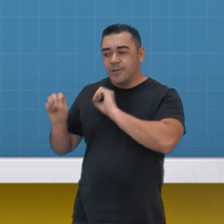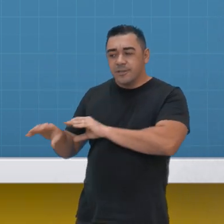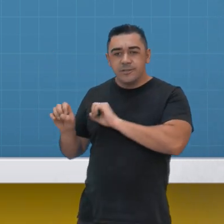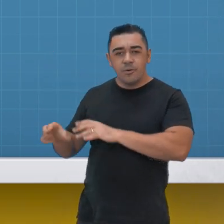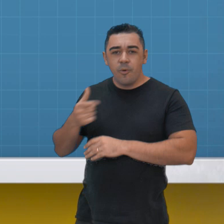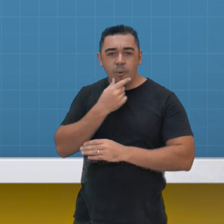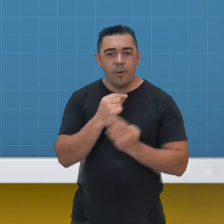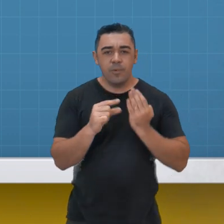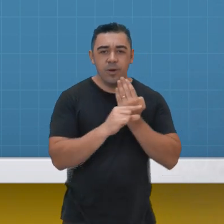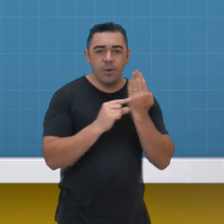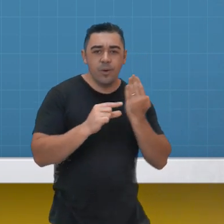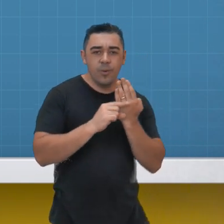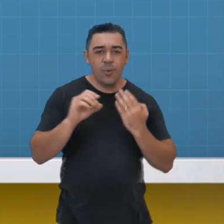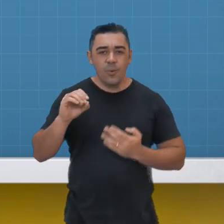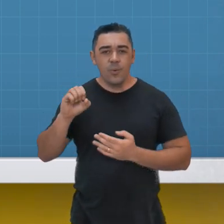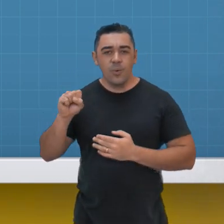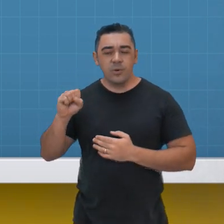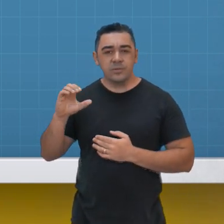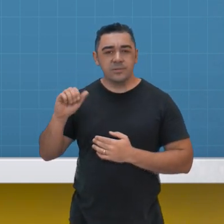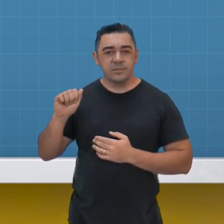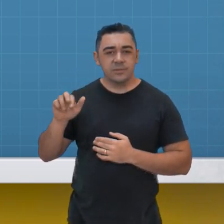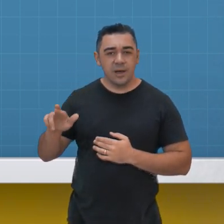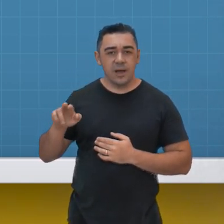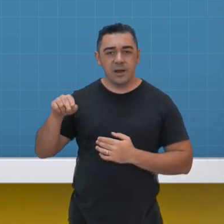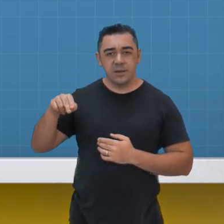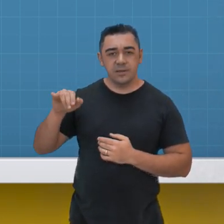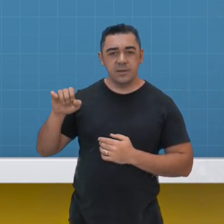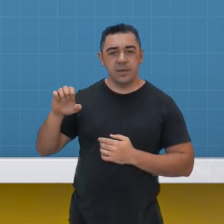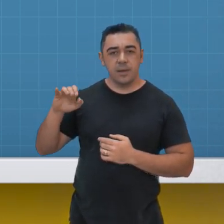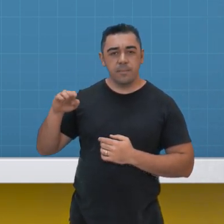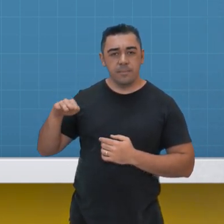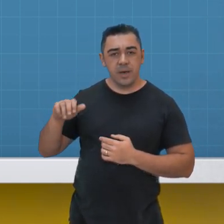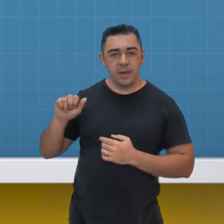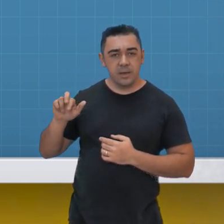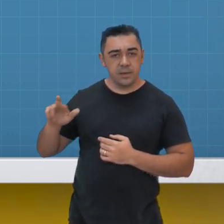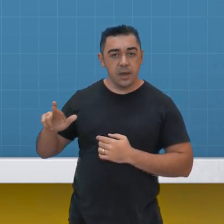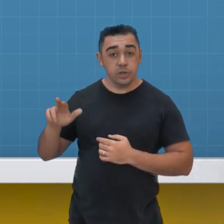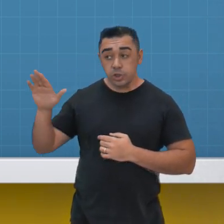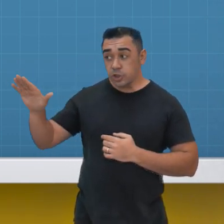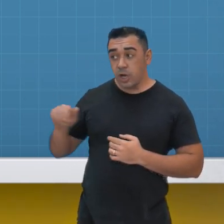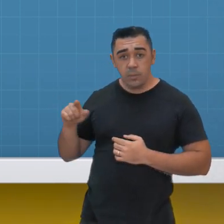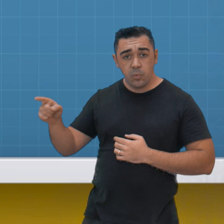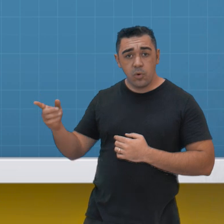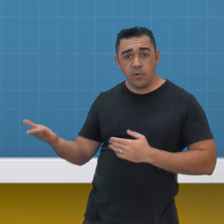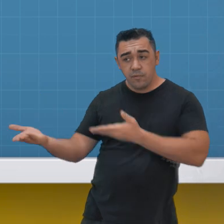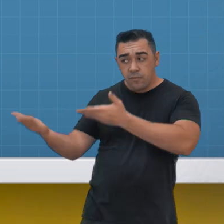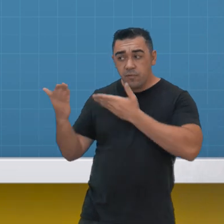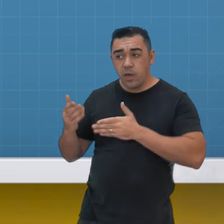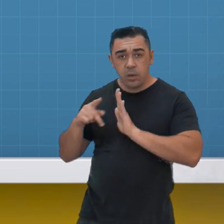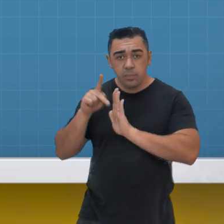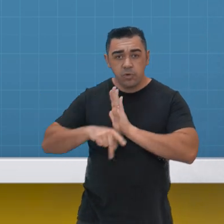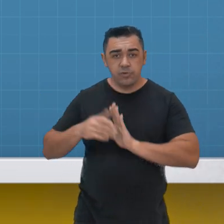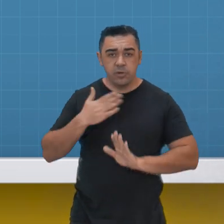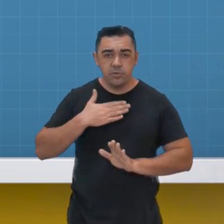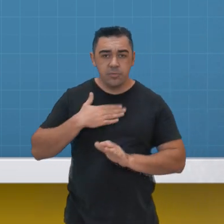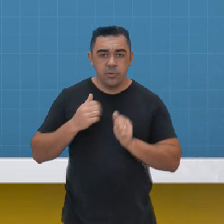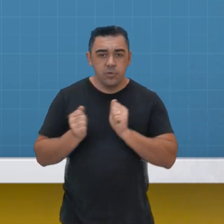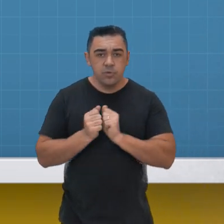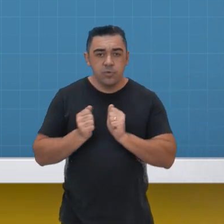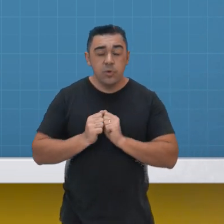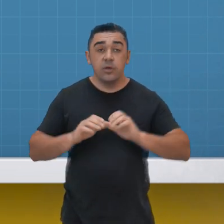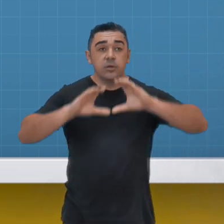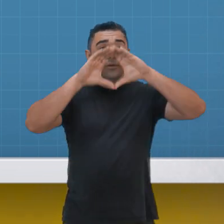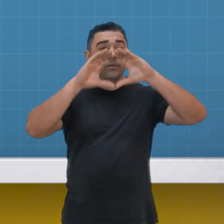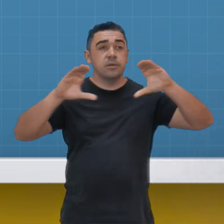Foi ele que era o diretor da Escola de Belas Artes, enfim, e chamou o Oscar Niemeyer para fazer parte do projeto dele.